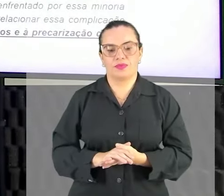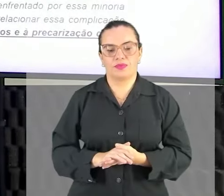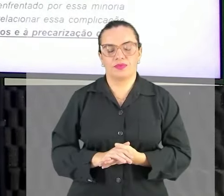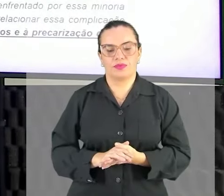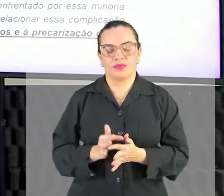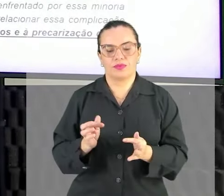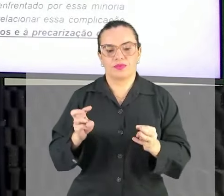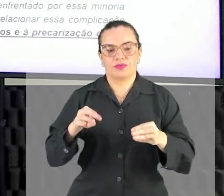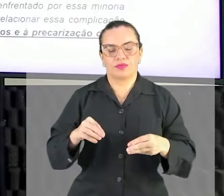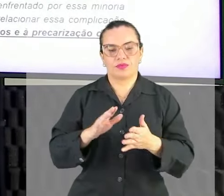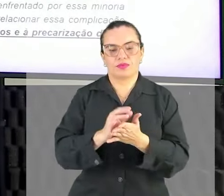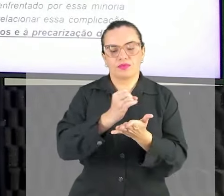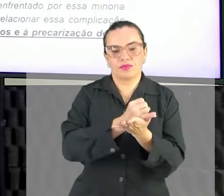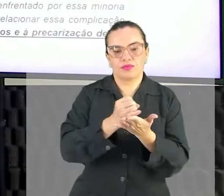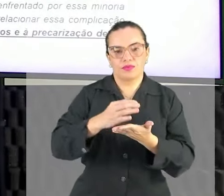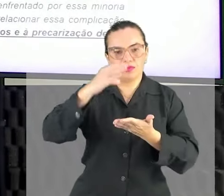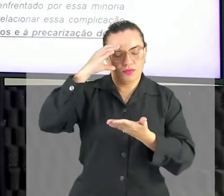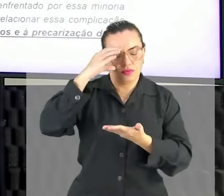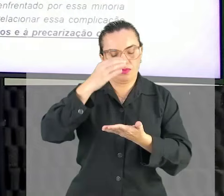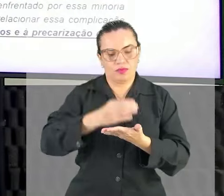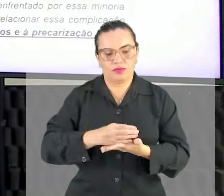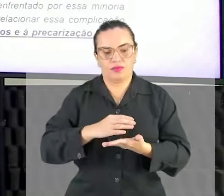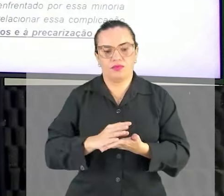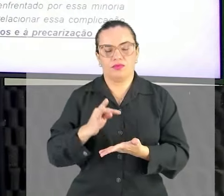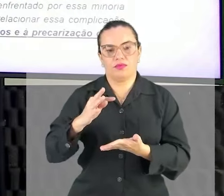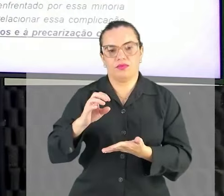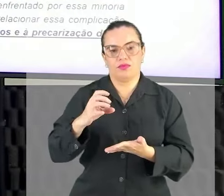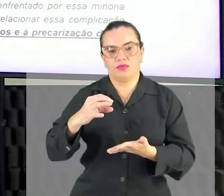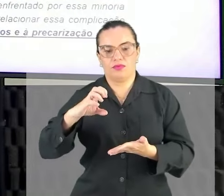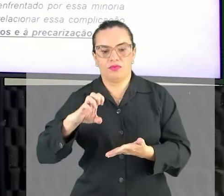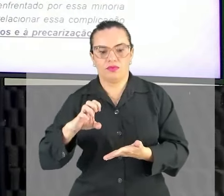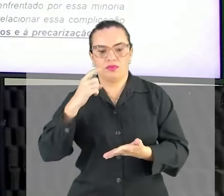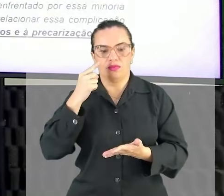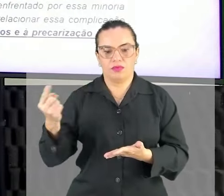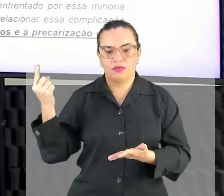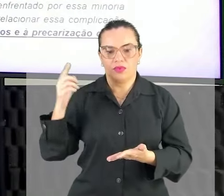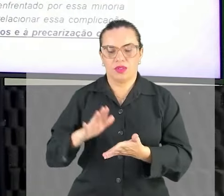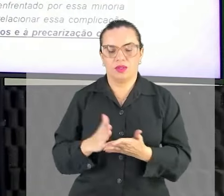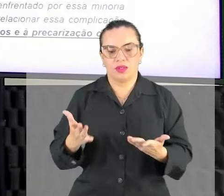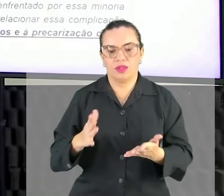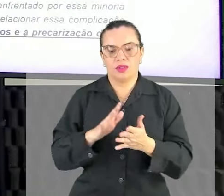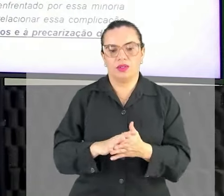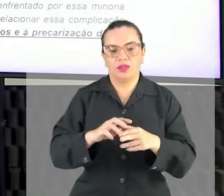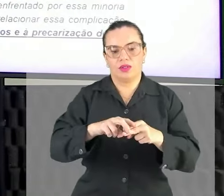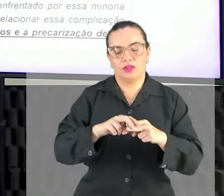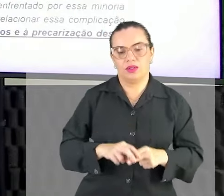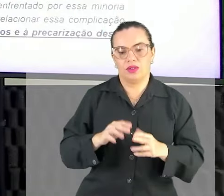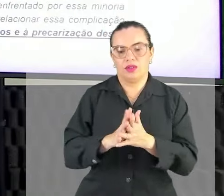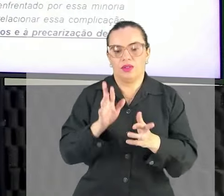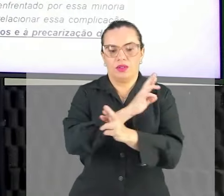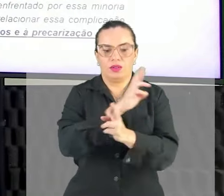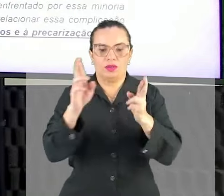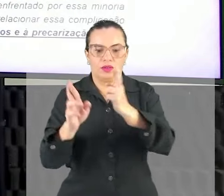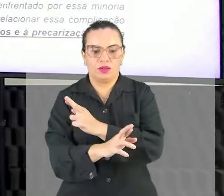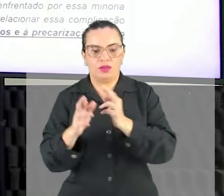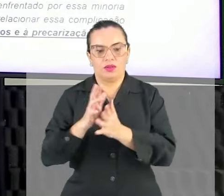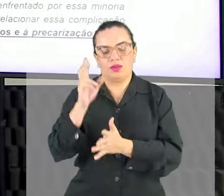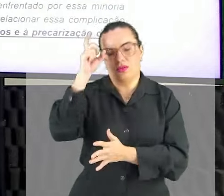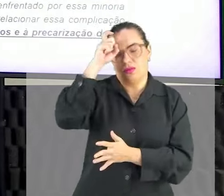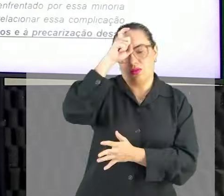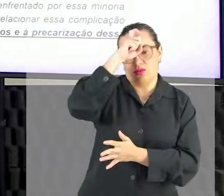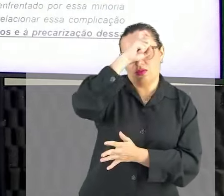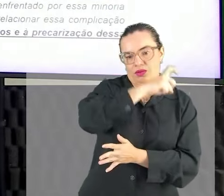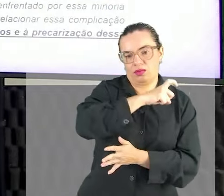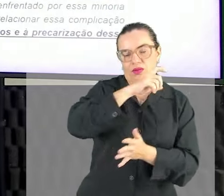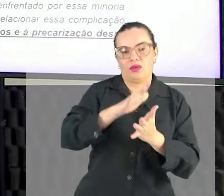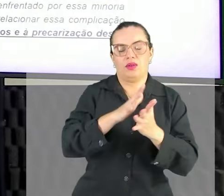da introdução, que a gente chama de tese. Olha só. Ademais, torna-se viável relacionar essa complicação.